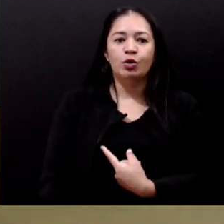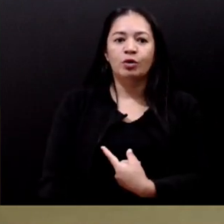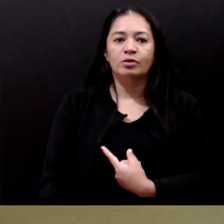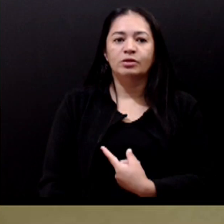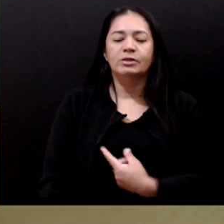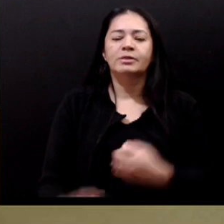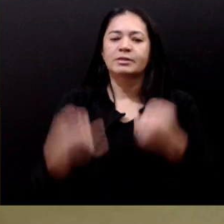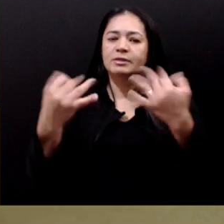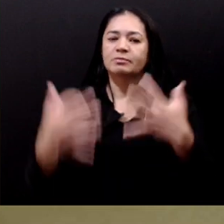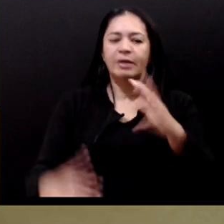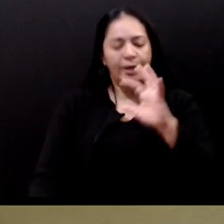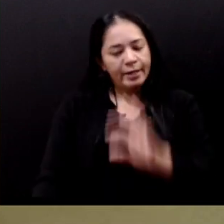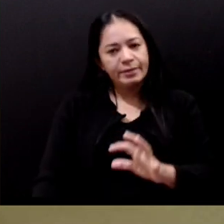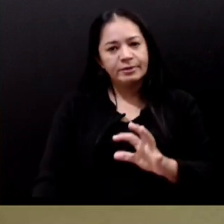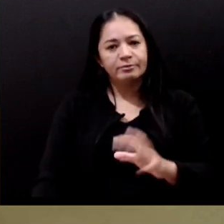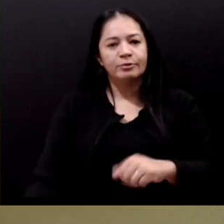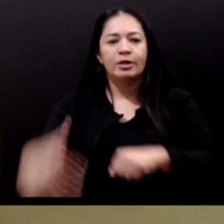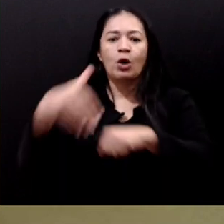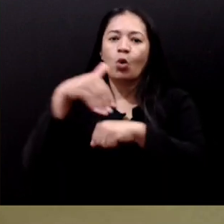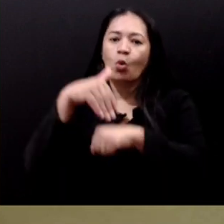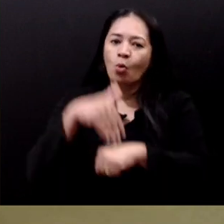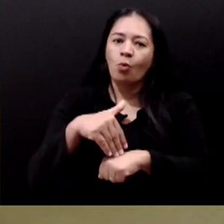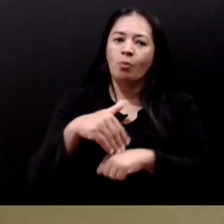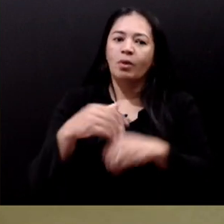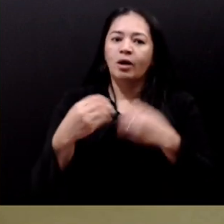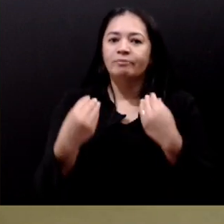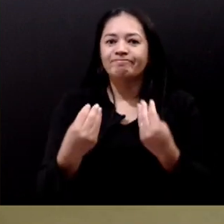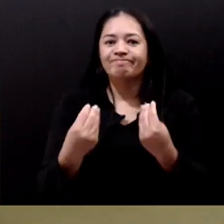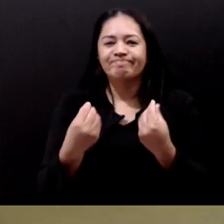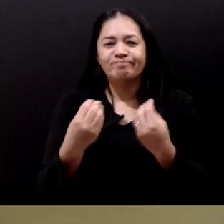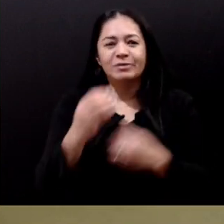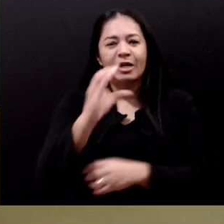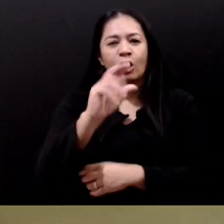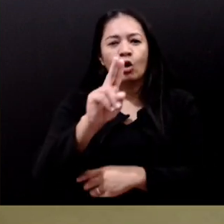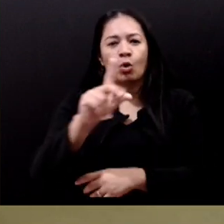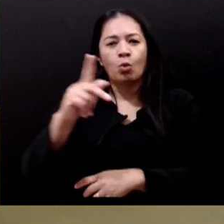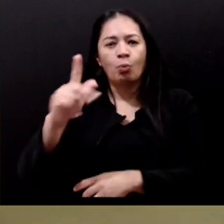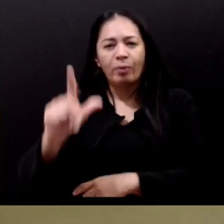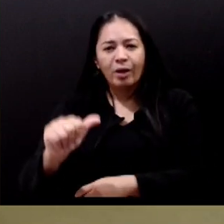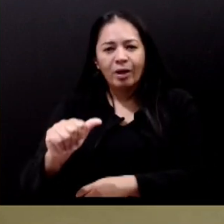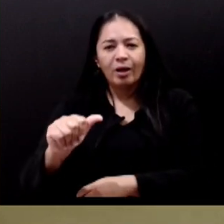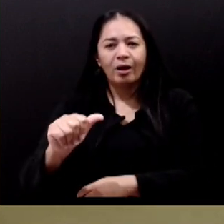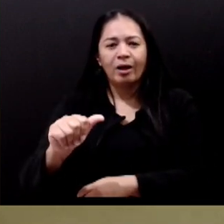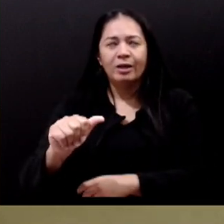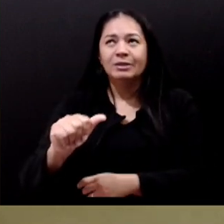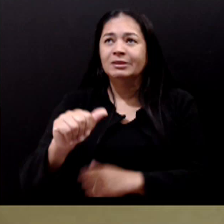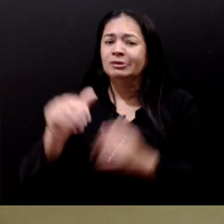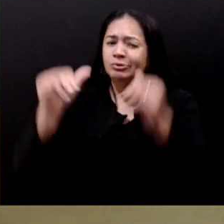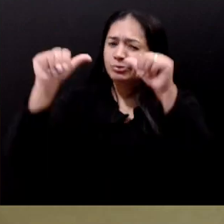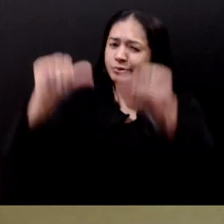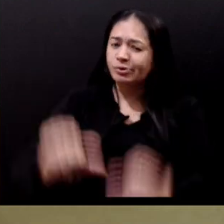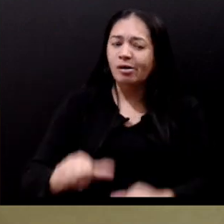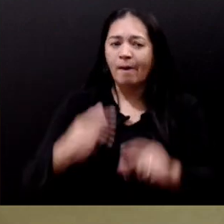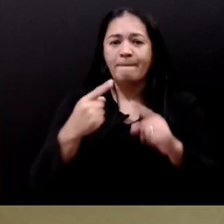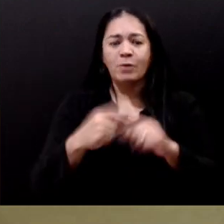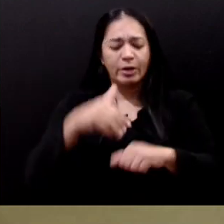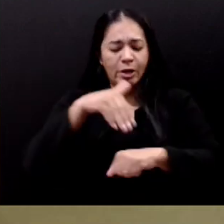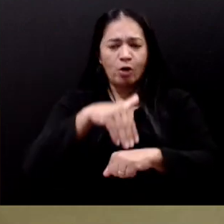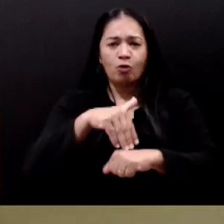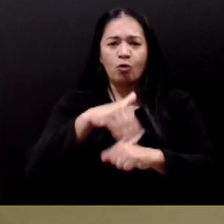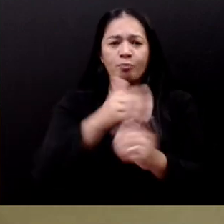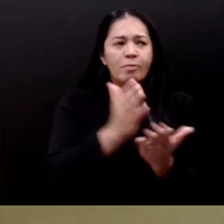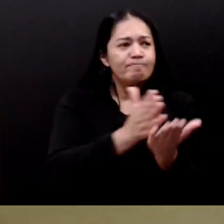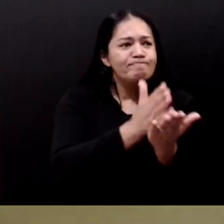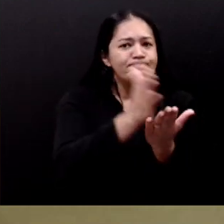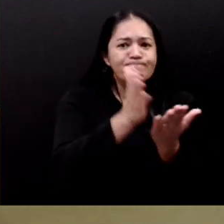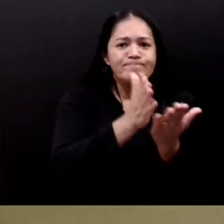da culpa. Gente, a culpa ela é terrível, né, Sim. Sim, porque ela te direciona para algo que você não tem nem noção.